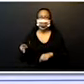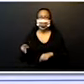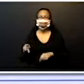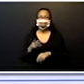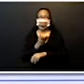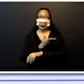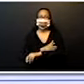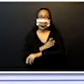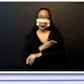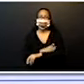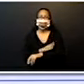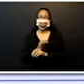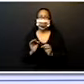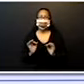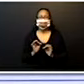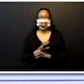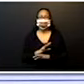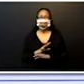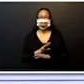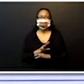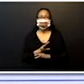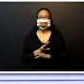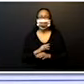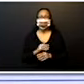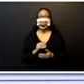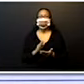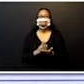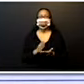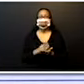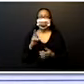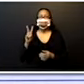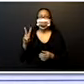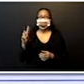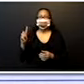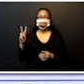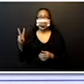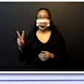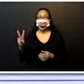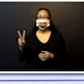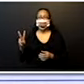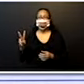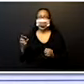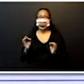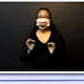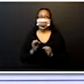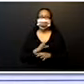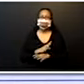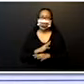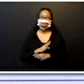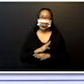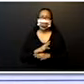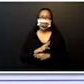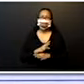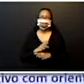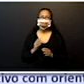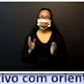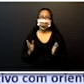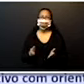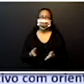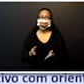vai ser até aqui, a página 212, e a gente encerra esse capítulo número